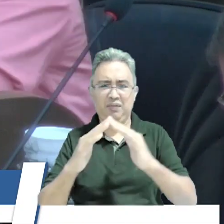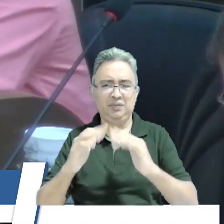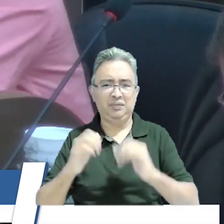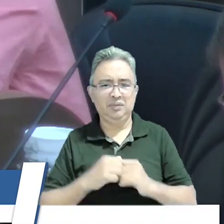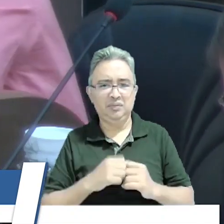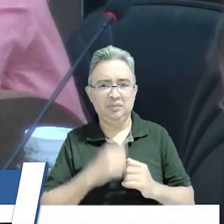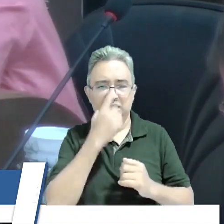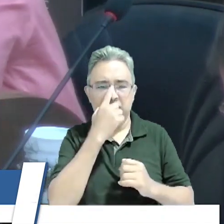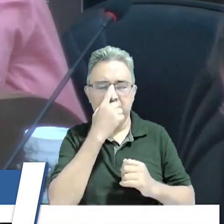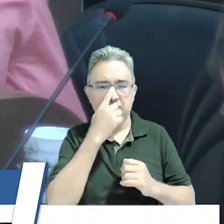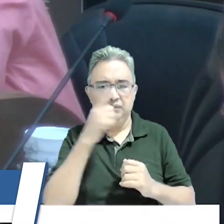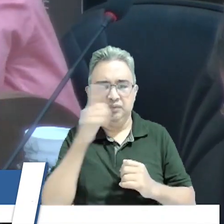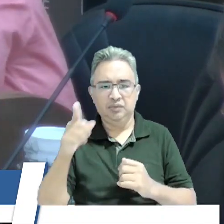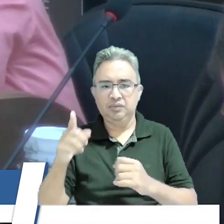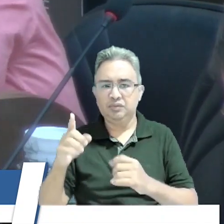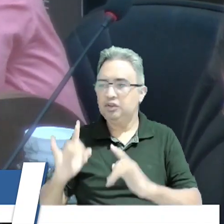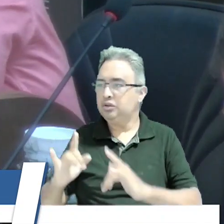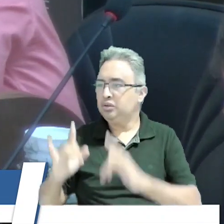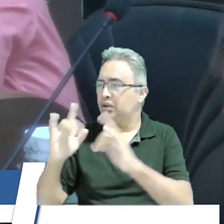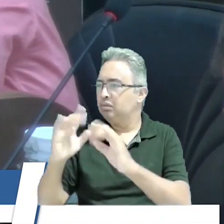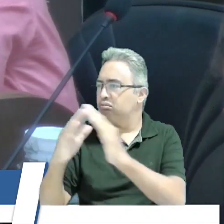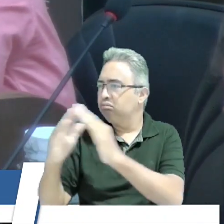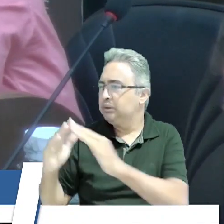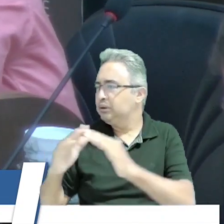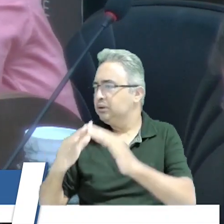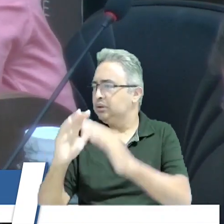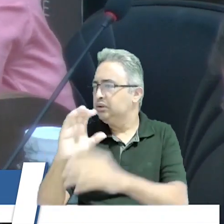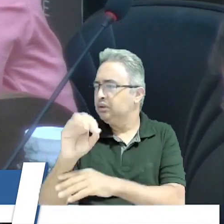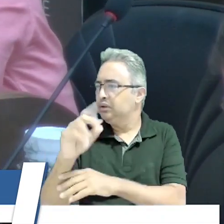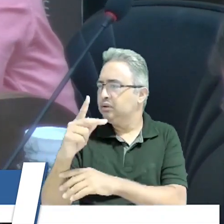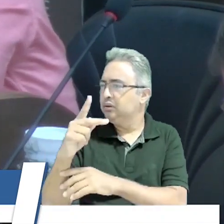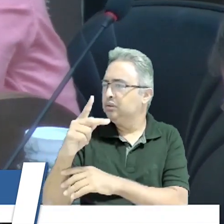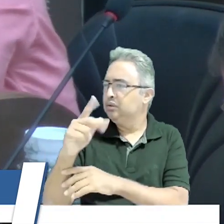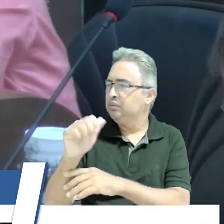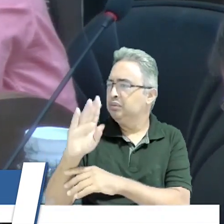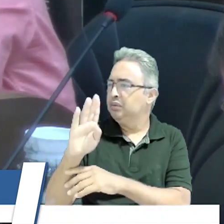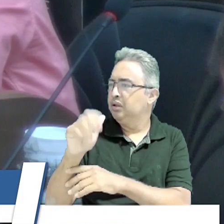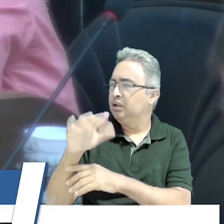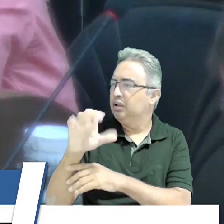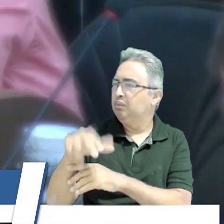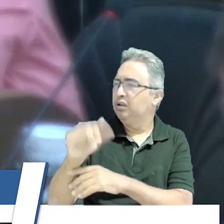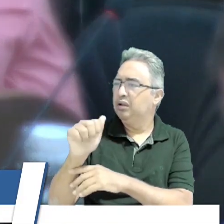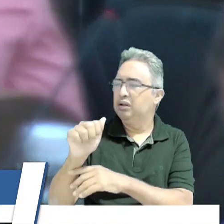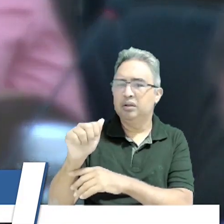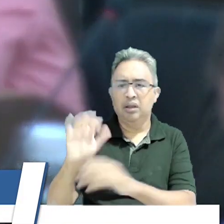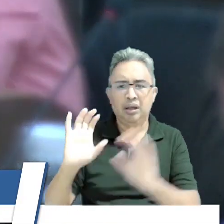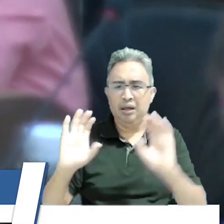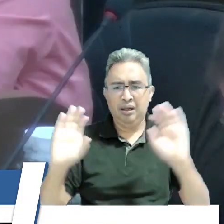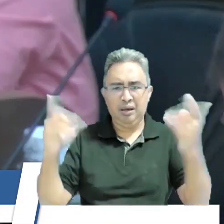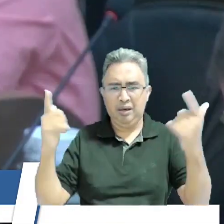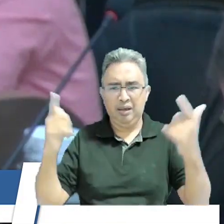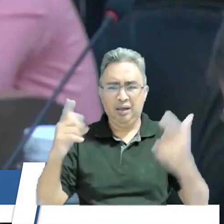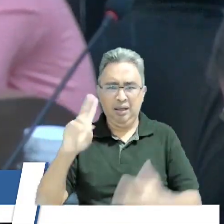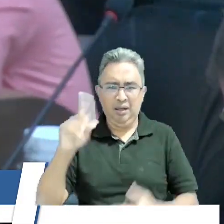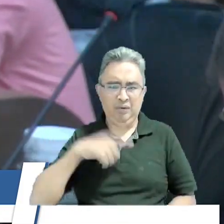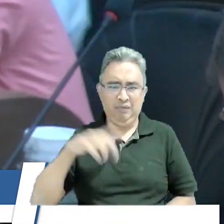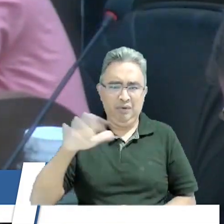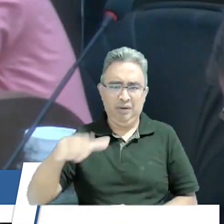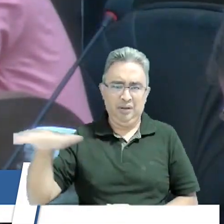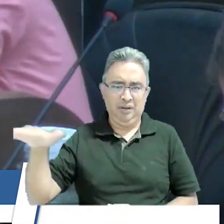um residencial do Copacabana, vai ter criança. Vai ter criança.